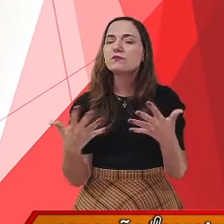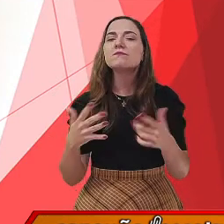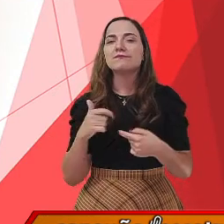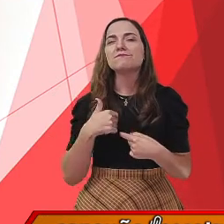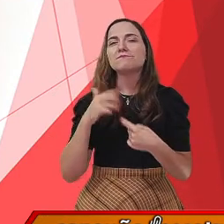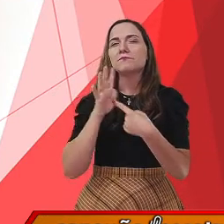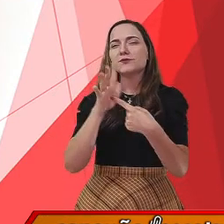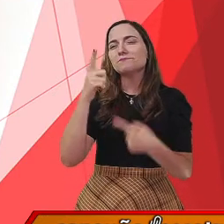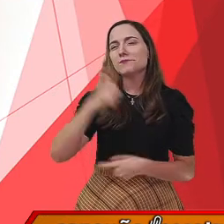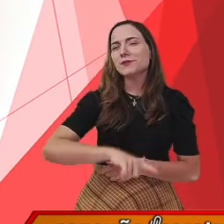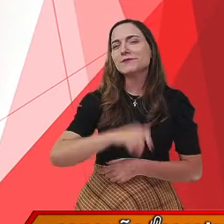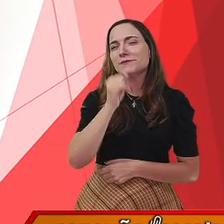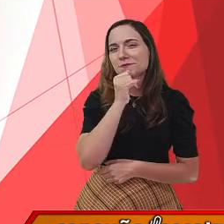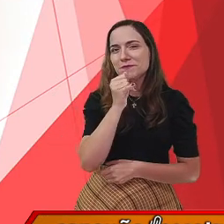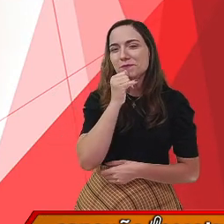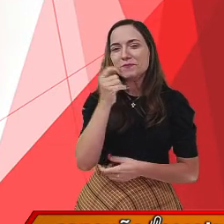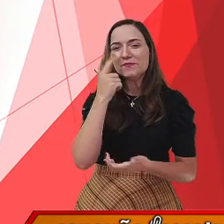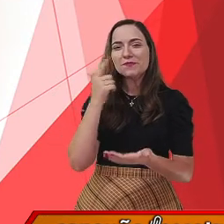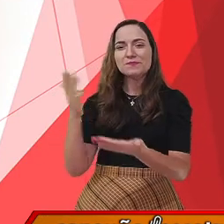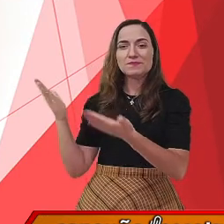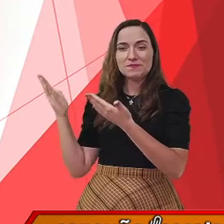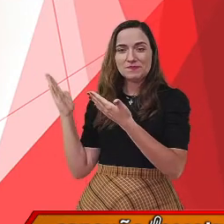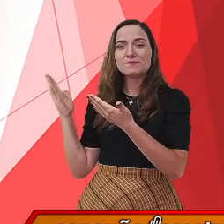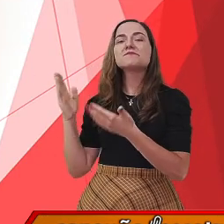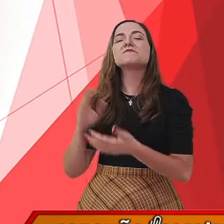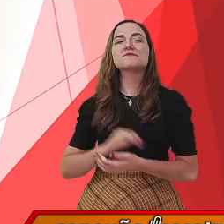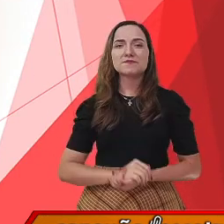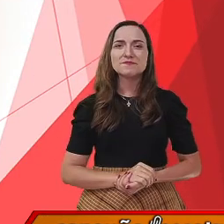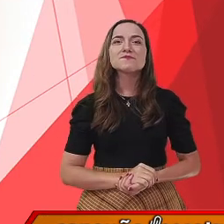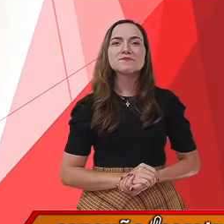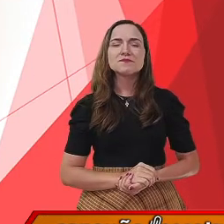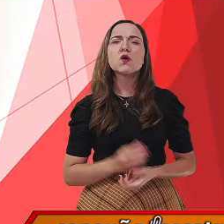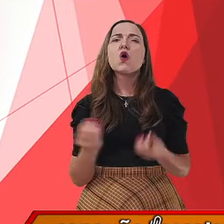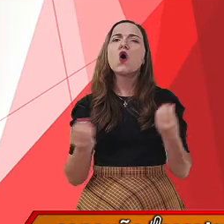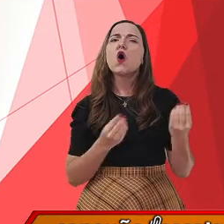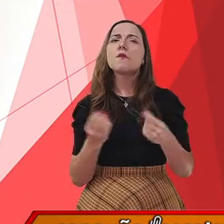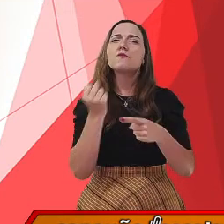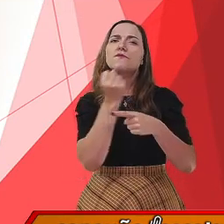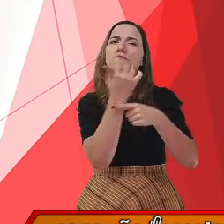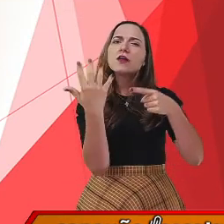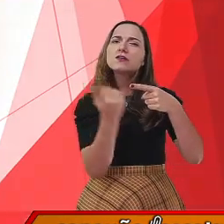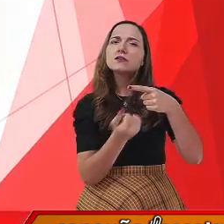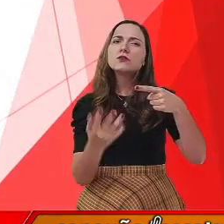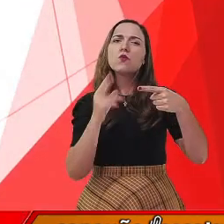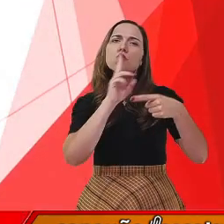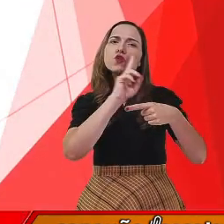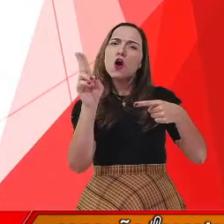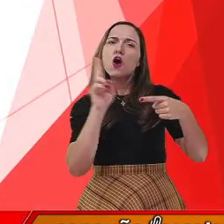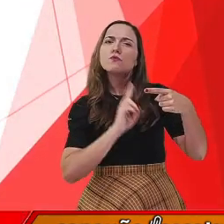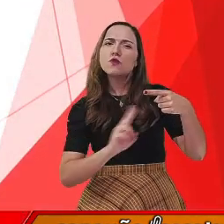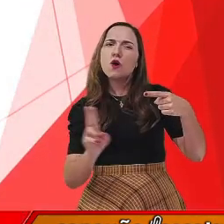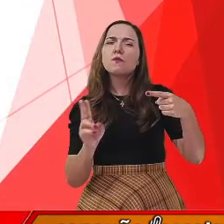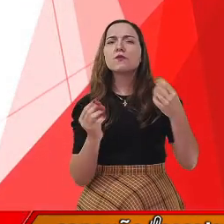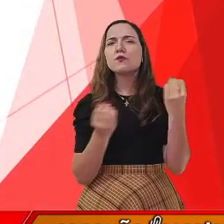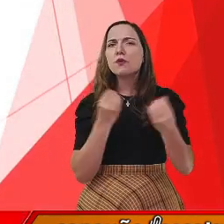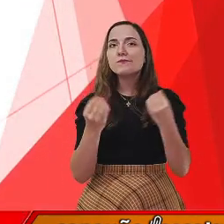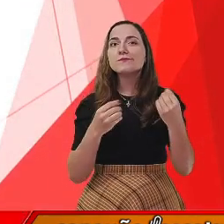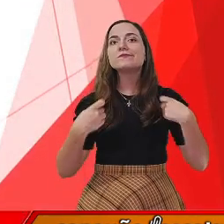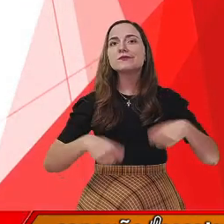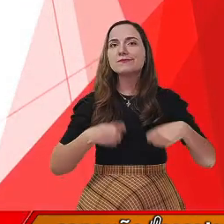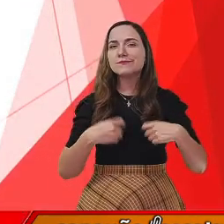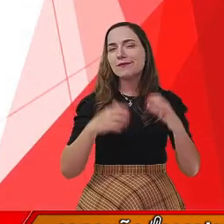o exemplo. A nomenclatura das frações é realizada de acordo com o